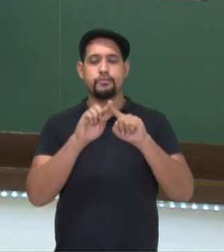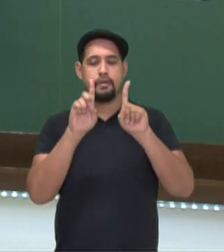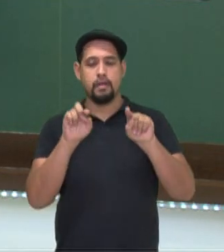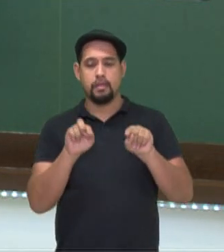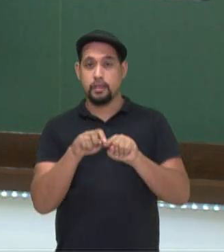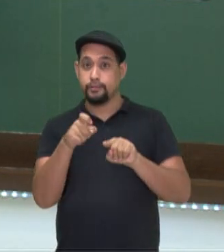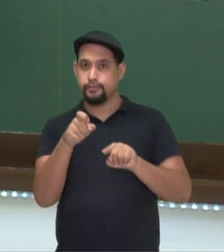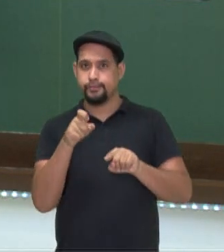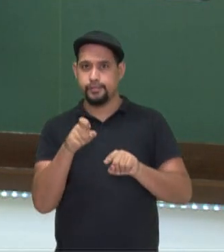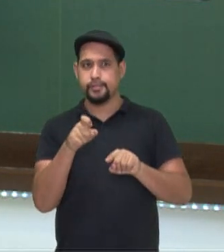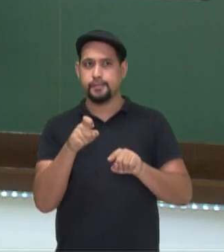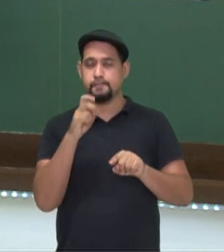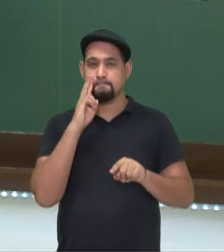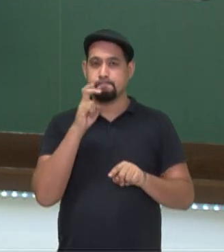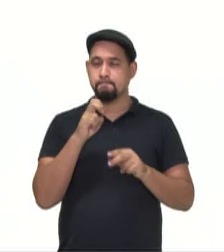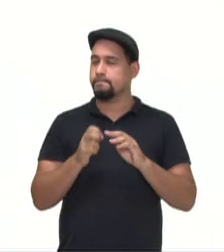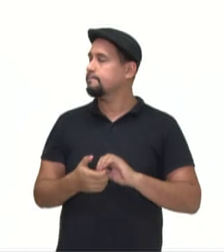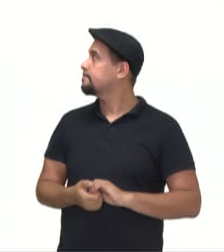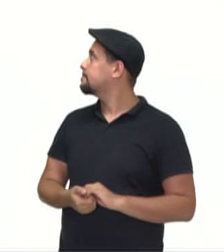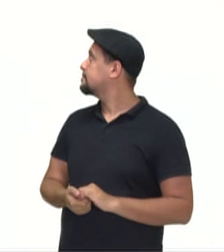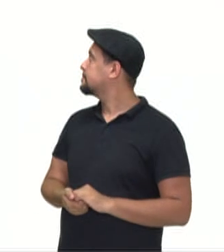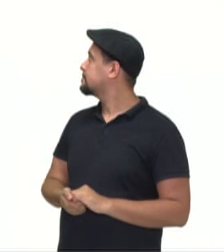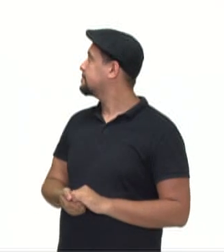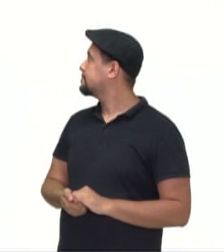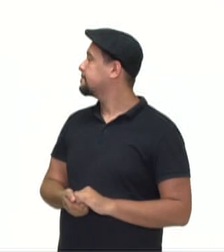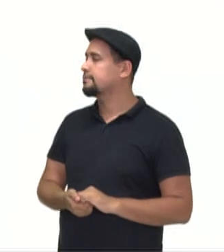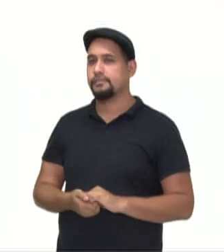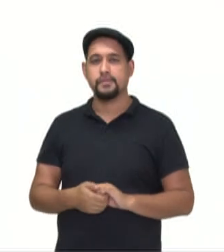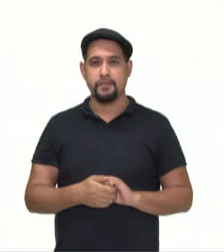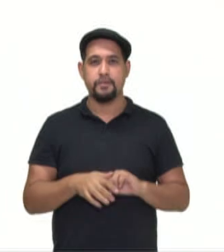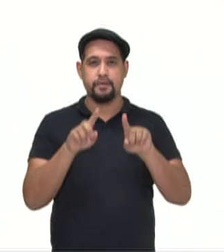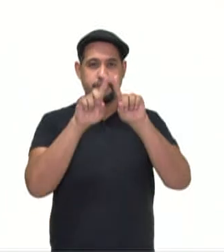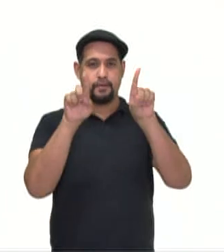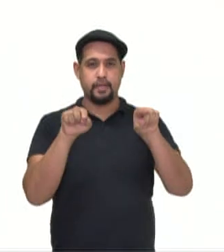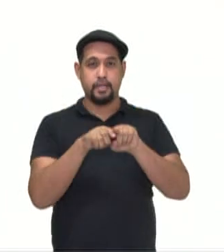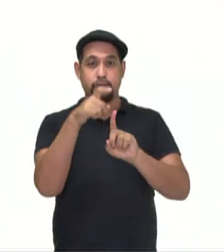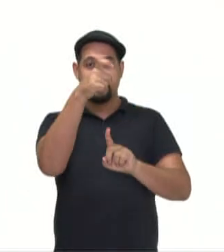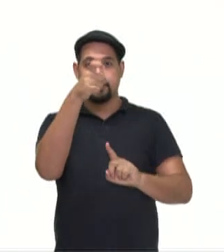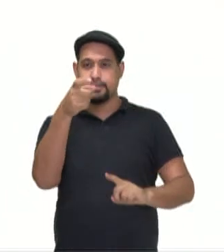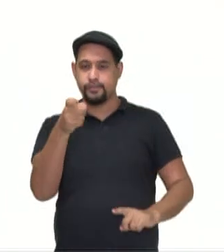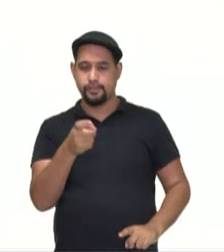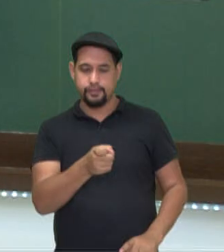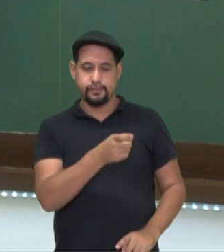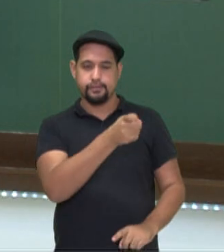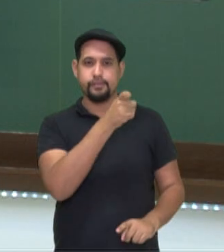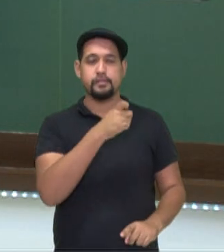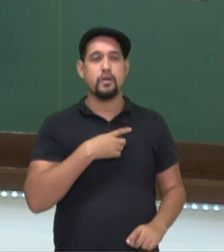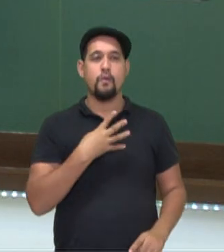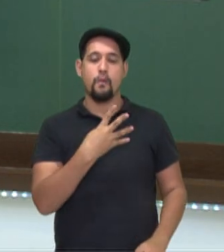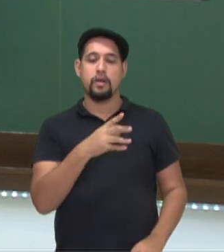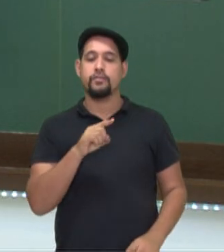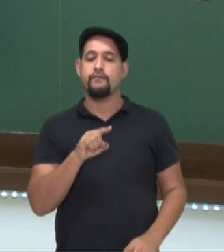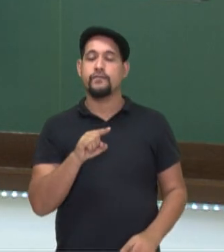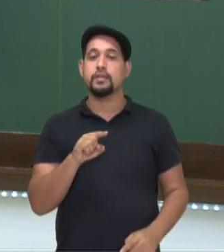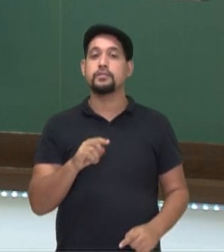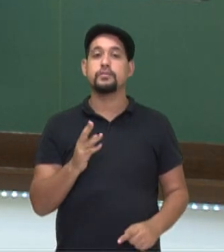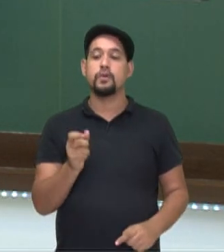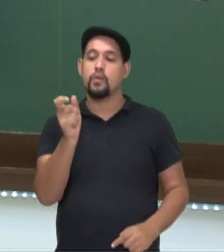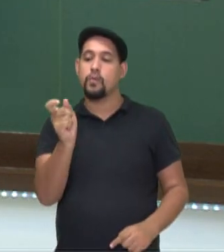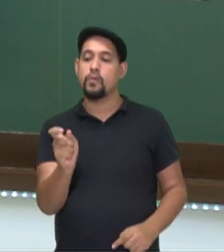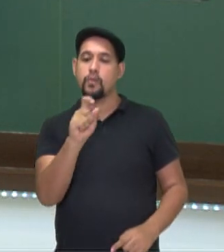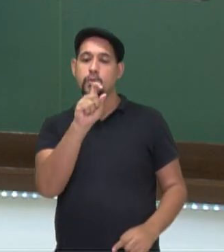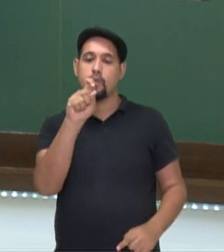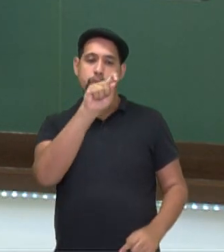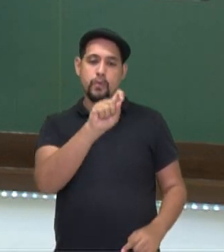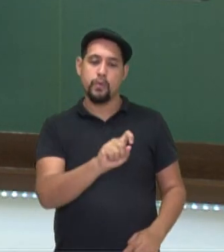x. Então, olha lá, eu tenho um quadrado de lado x. O perímetro vai ser o quê? 4 vezes a medida do lado. Isso